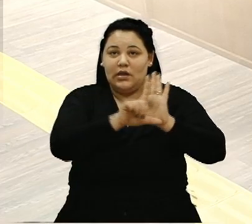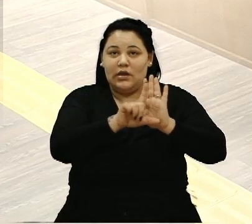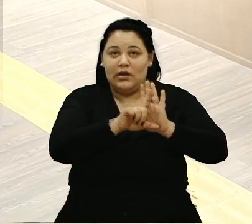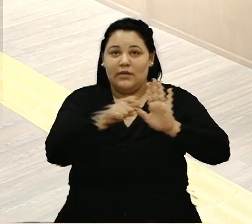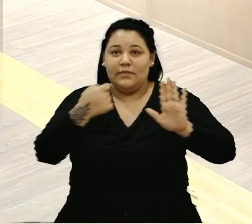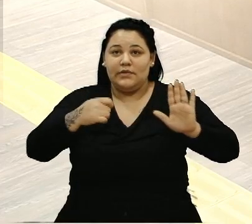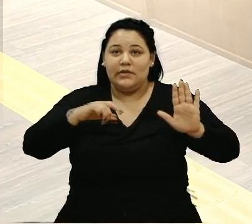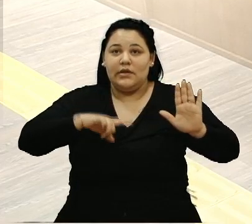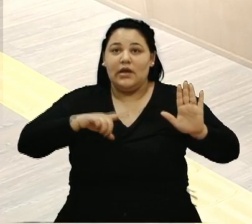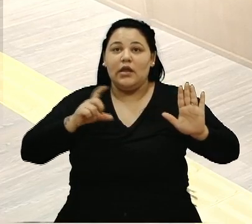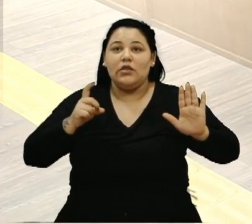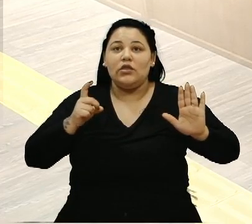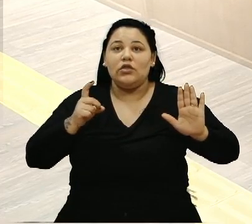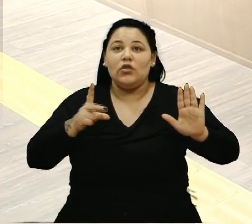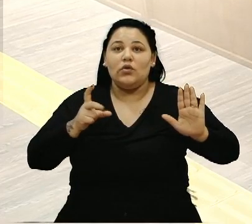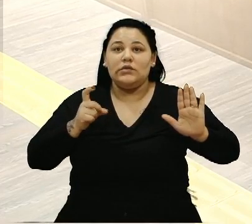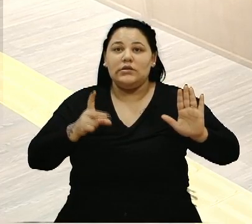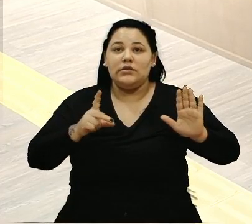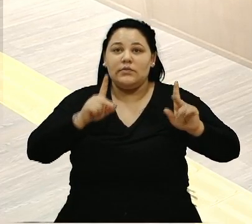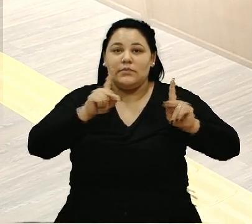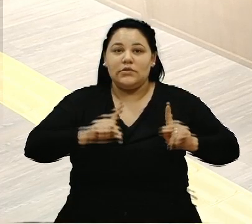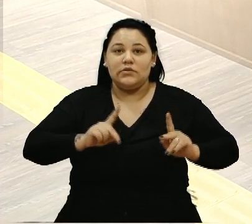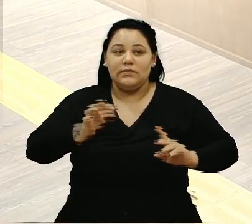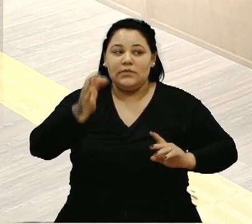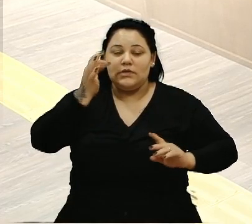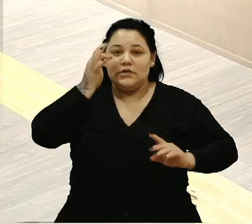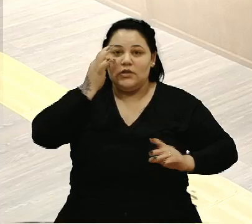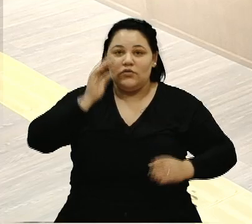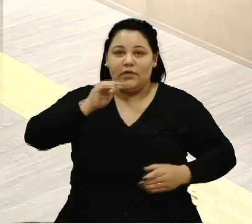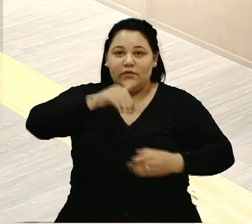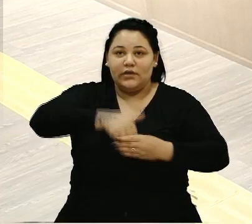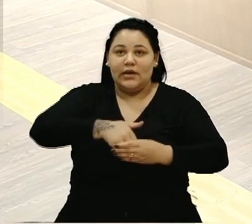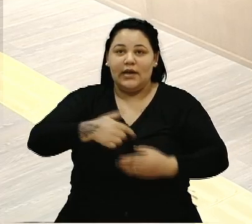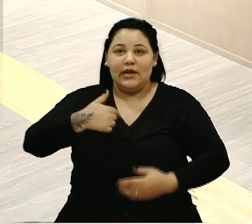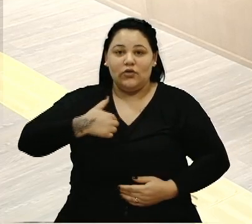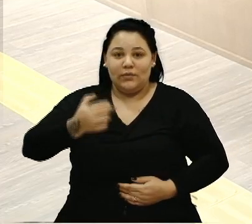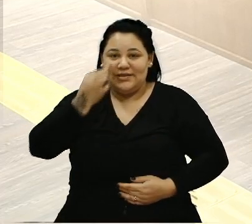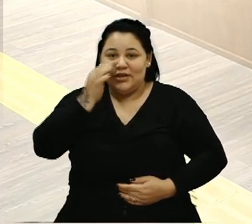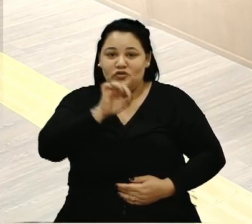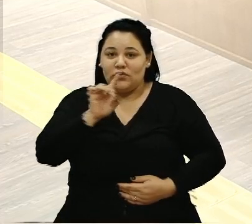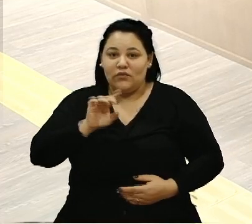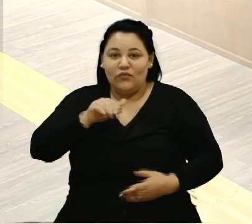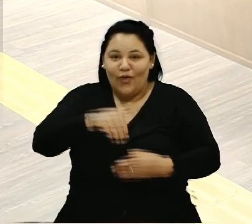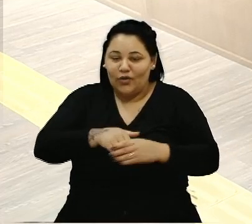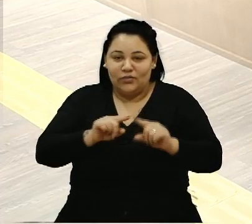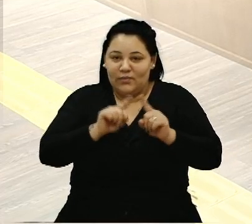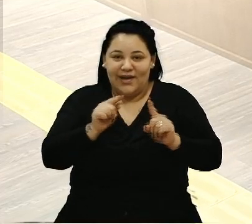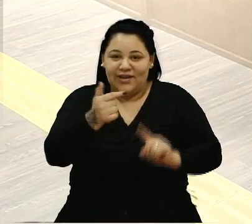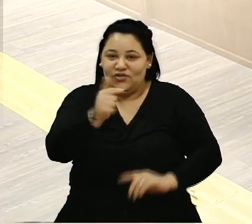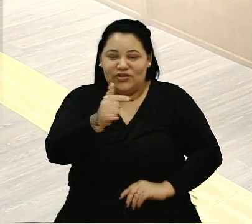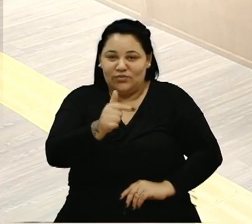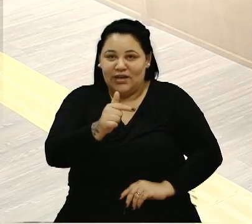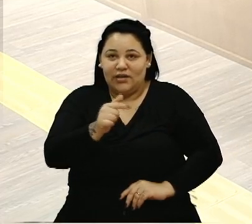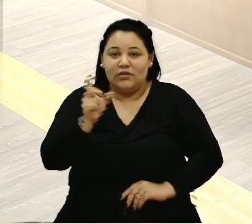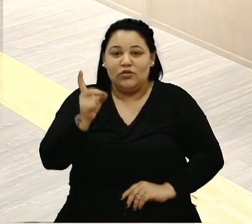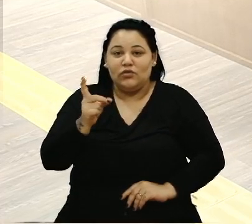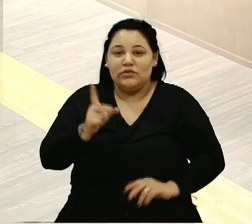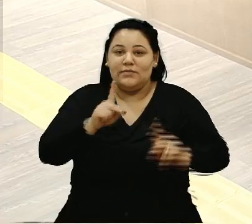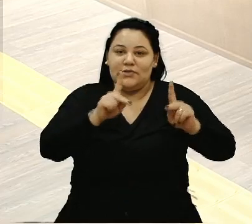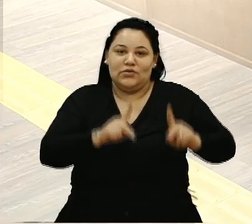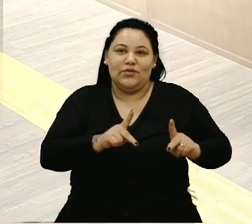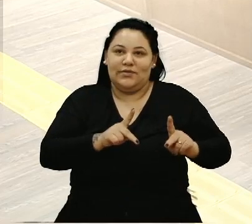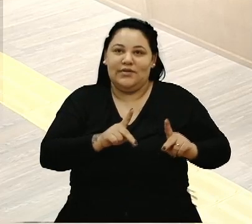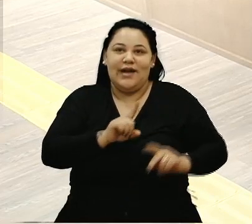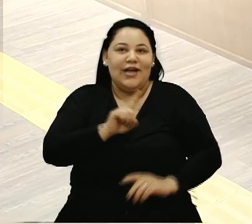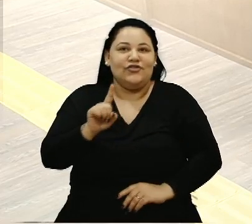12 presentes para votar. Eu estou presente, não voto, mas nós não temos os 12, então não podemos